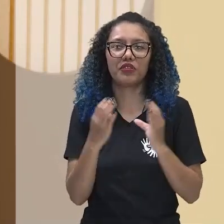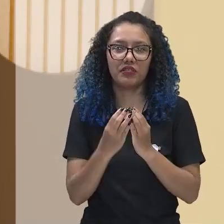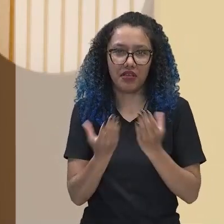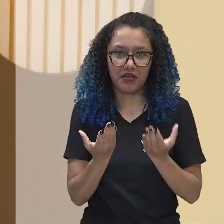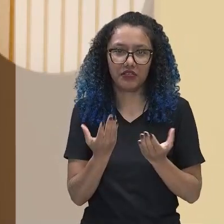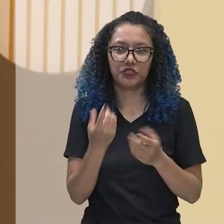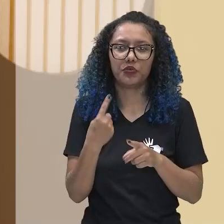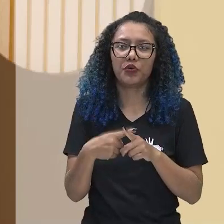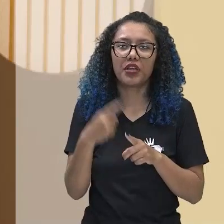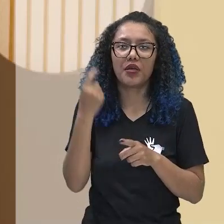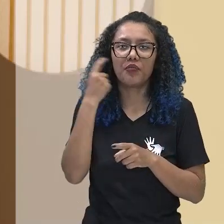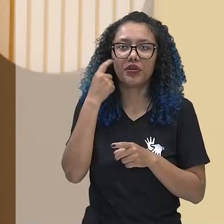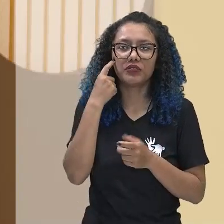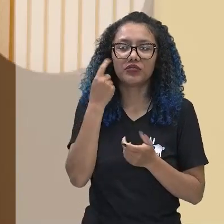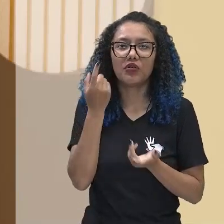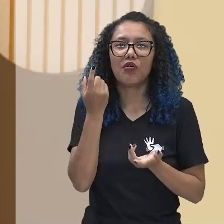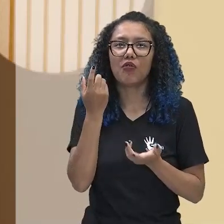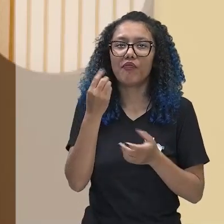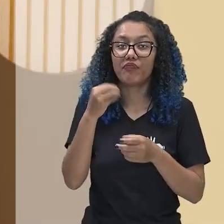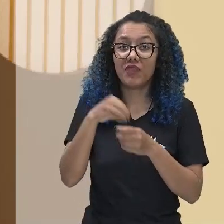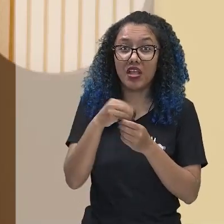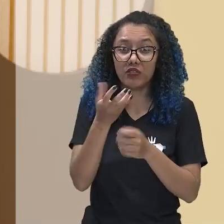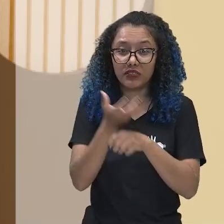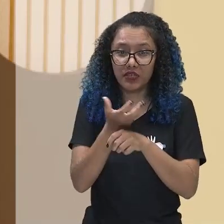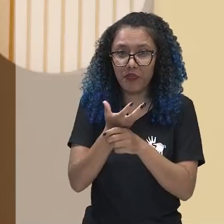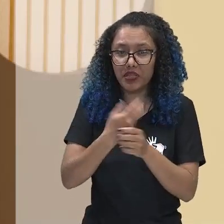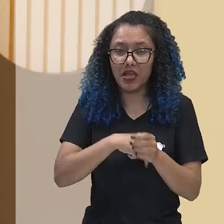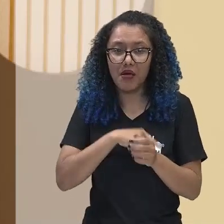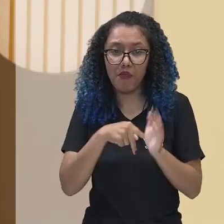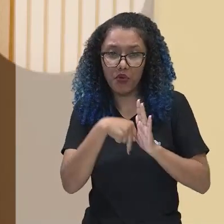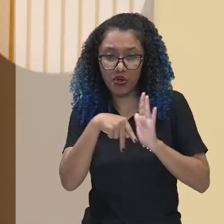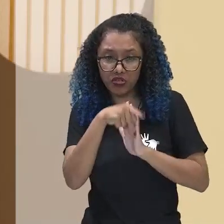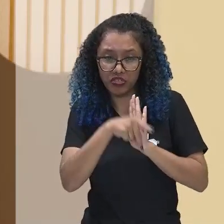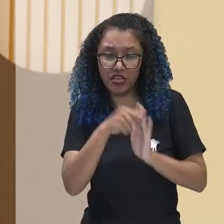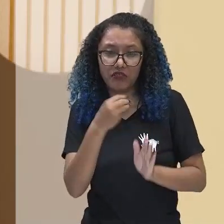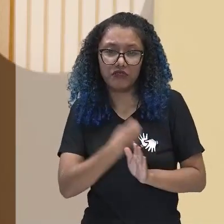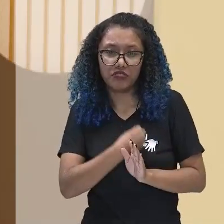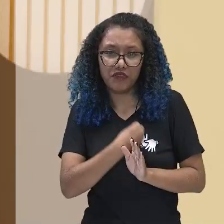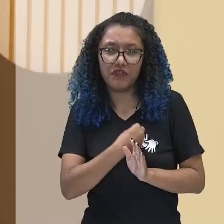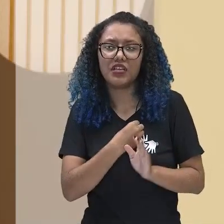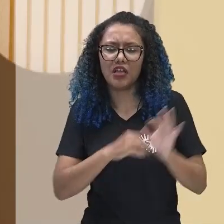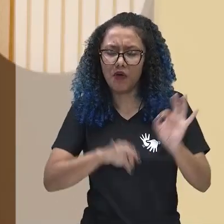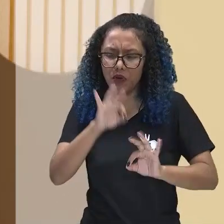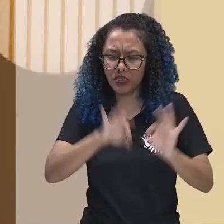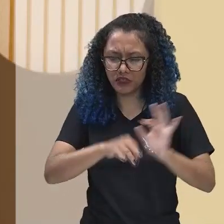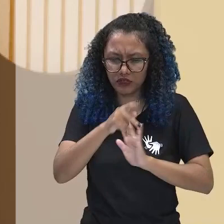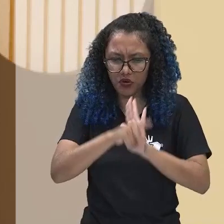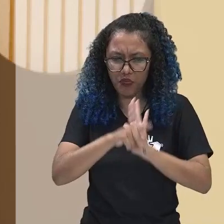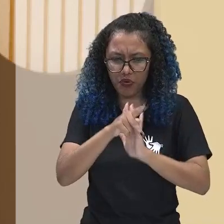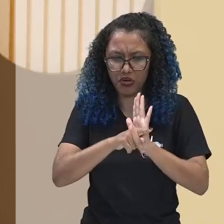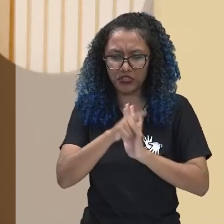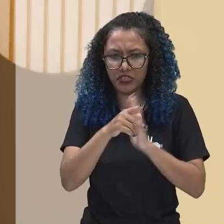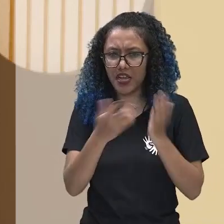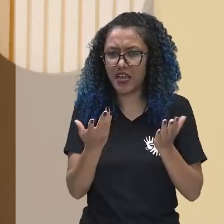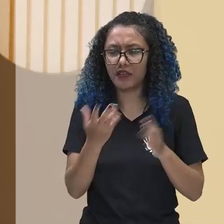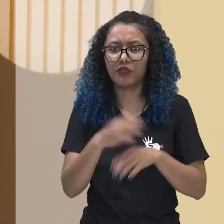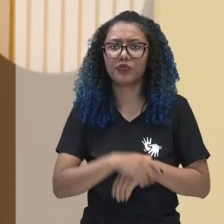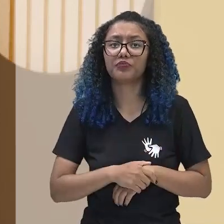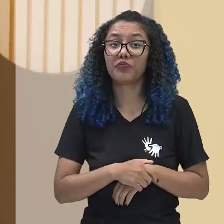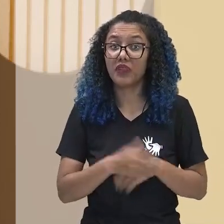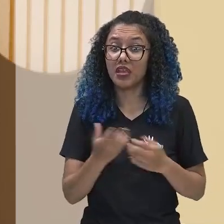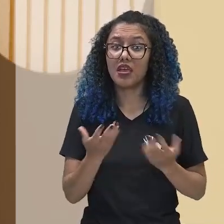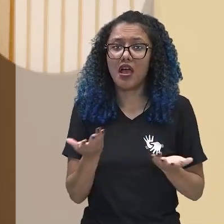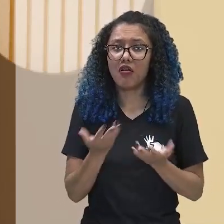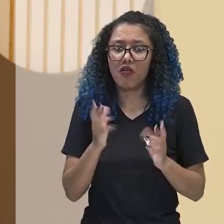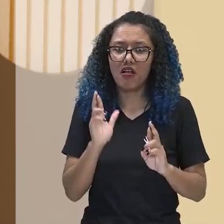de projeto de vida, e esse projeto ele se tornou referencial nas comunidades ao redor, e por isso